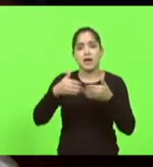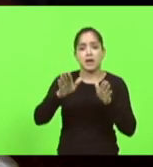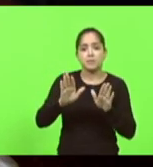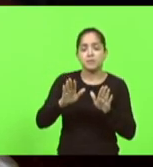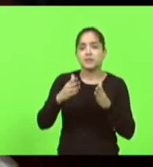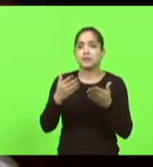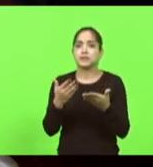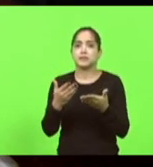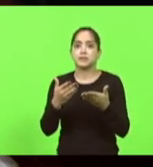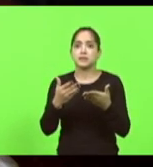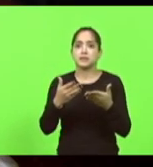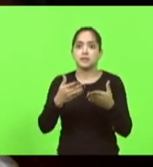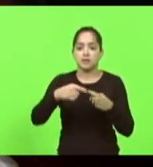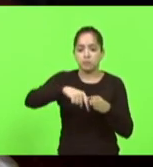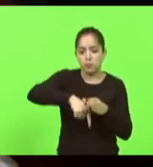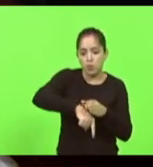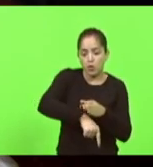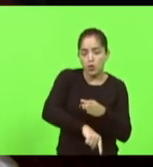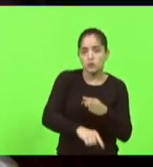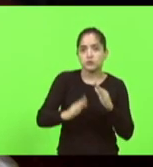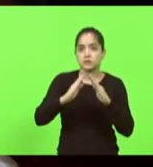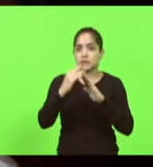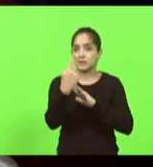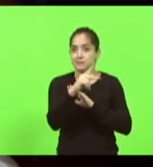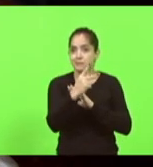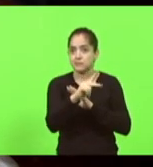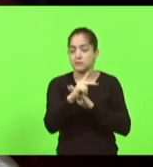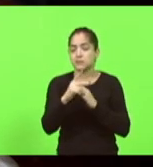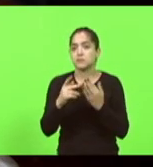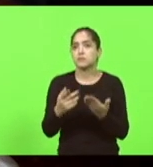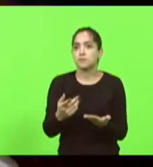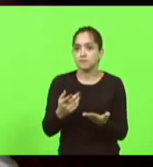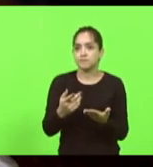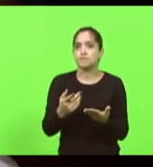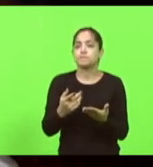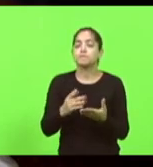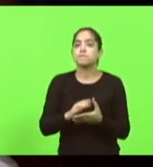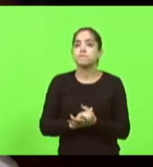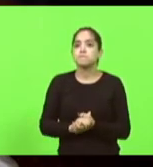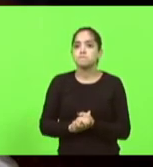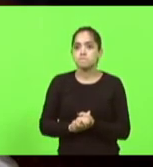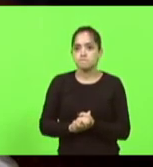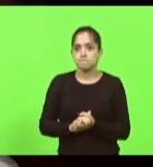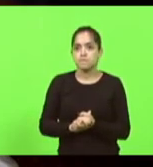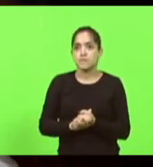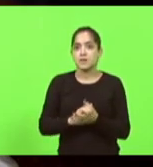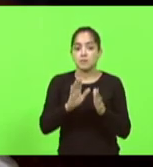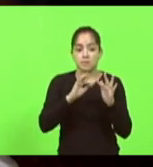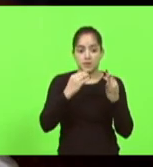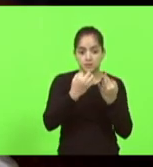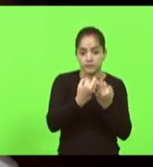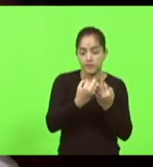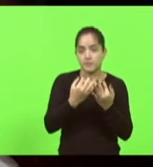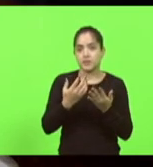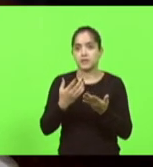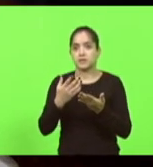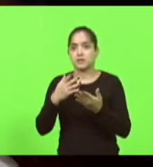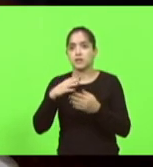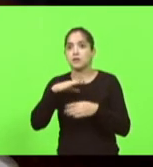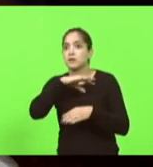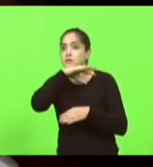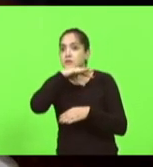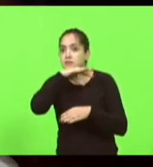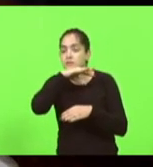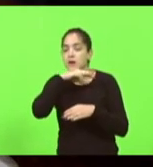pequenos poços na sua propriedade, tanto para a dessedentação da família quanto dos animais. E